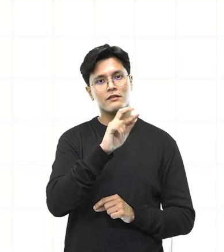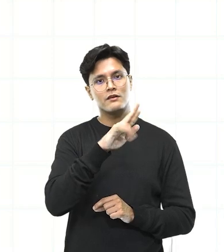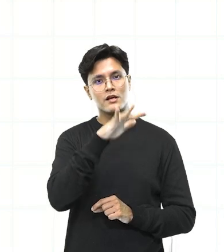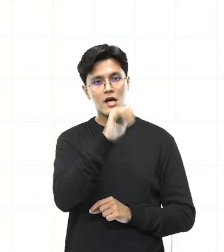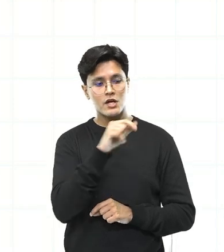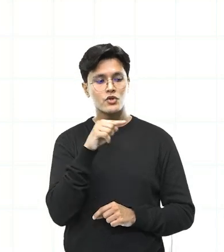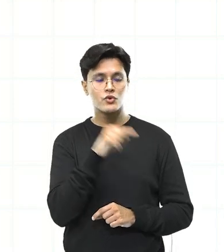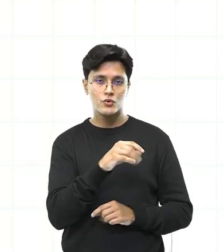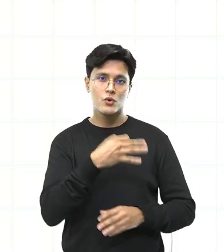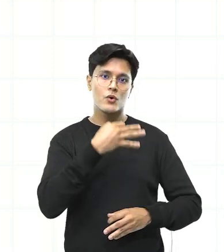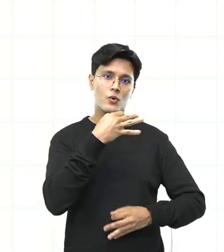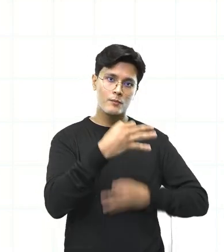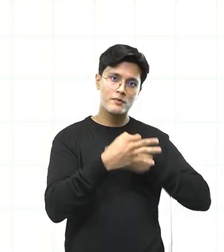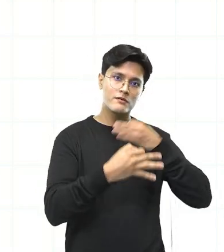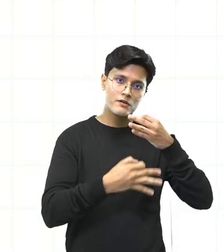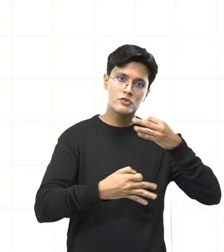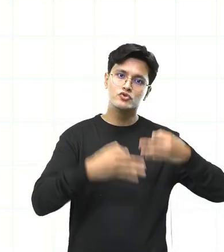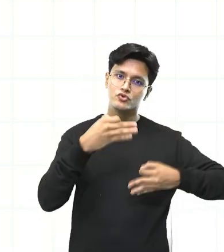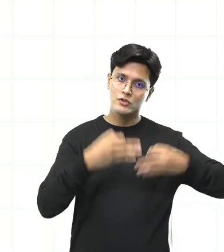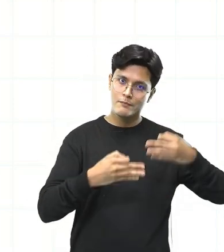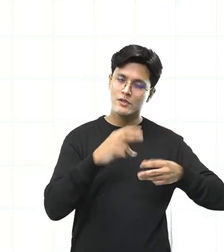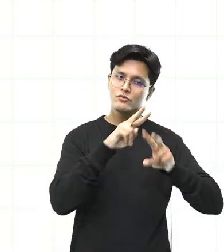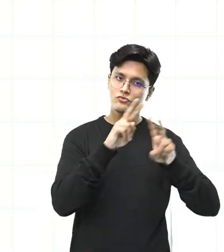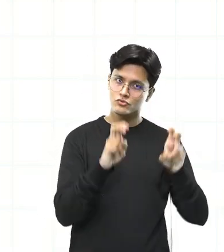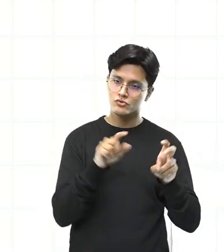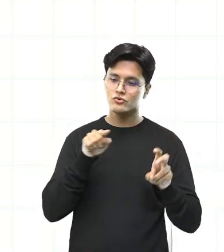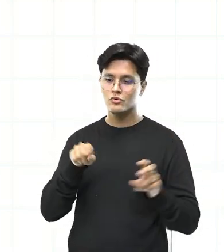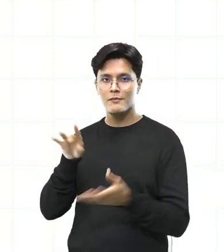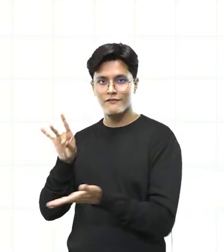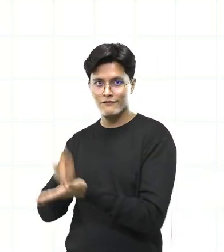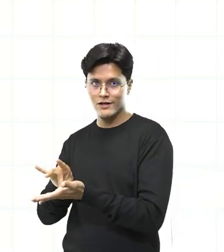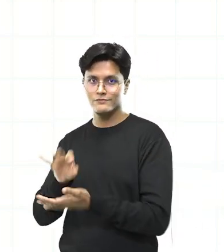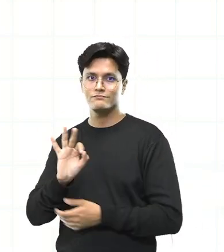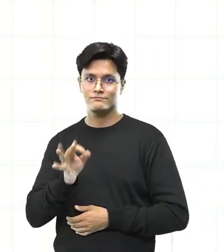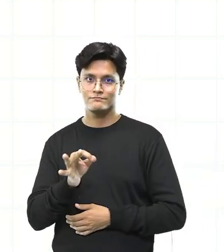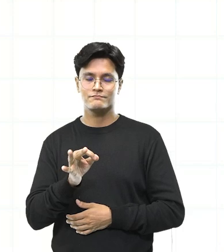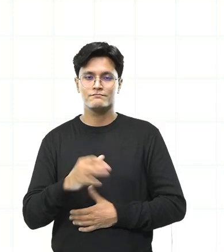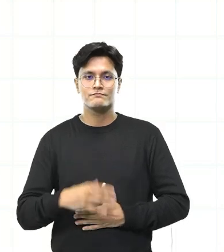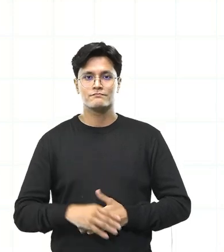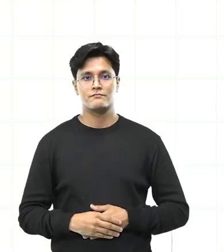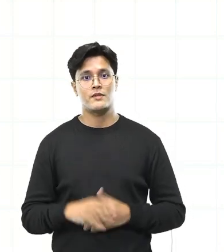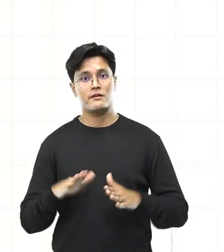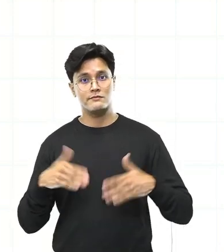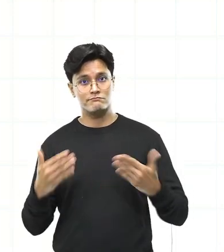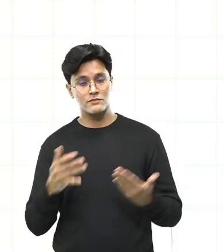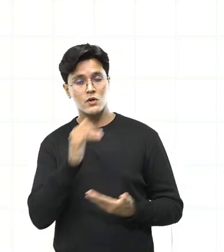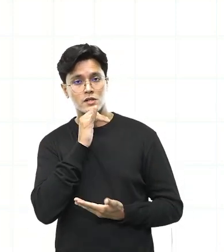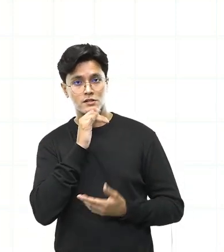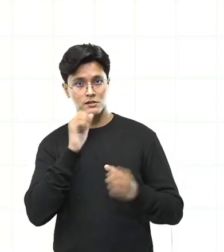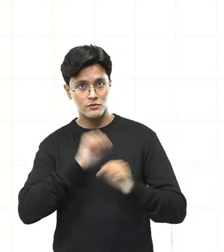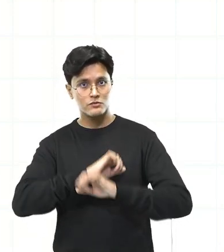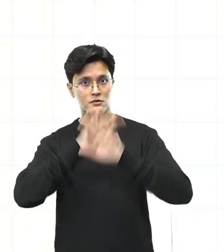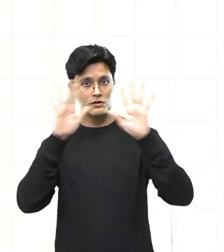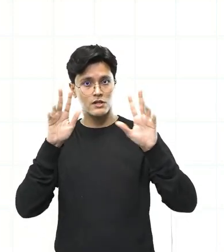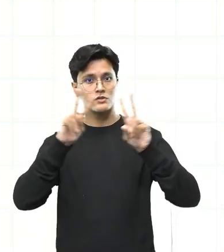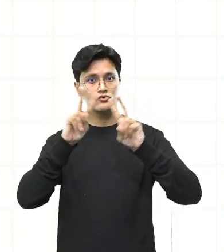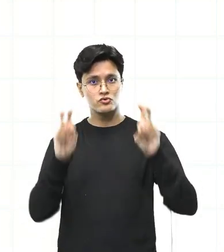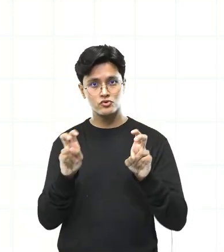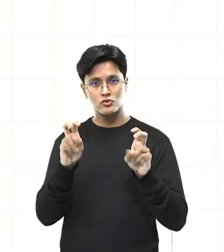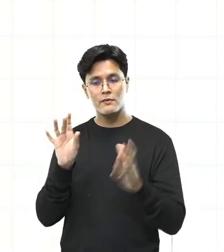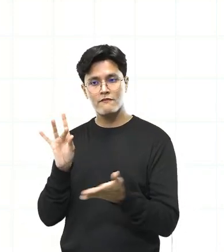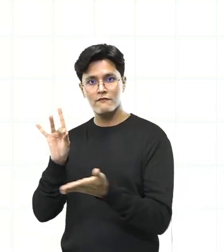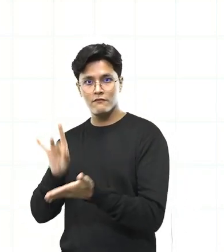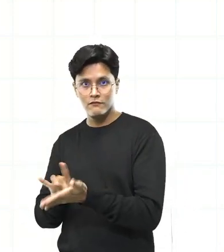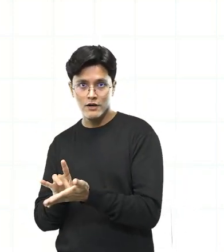um comentário, um julgamento sobre esse fato. Então vamos ao exemplo bem claro, tá? Sobre fato